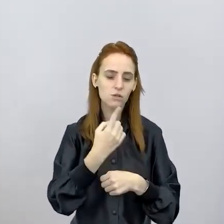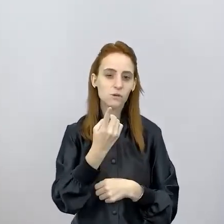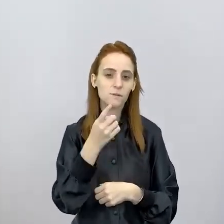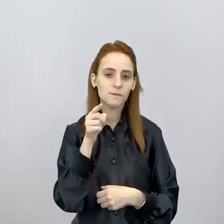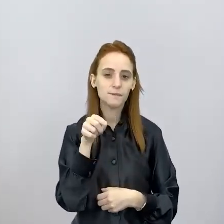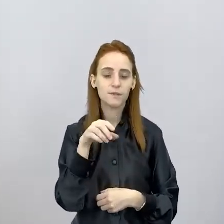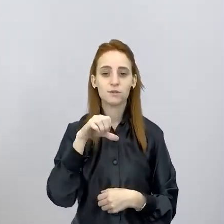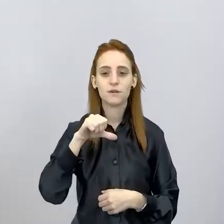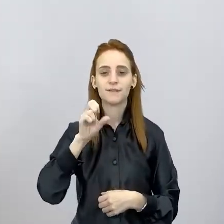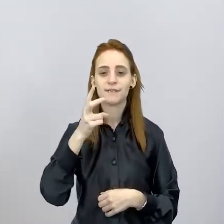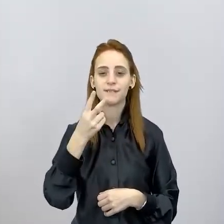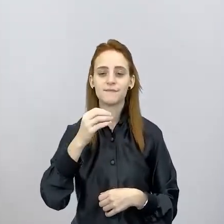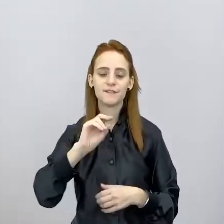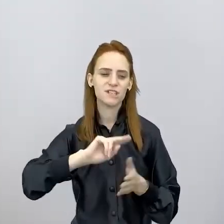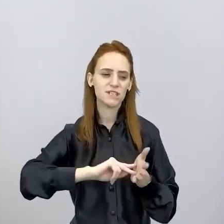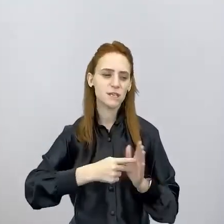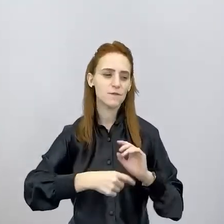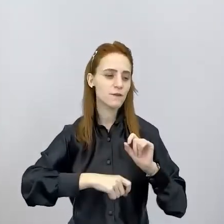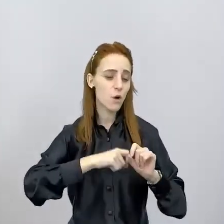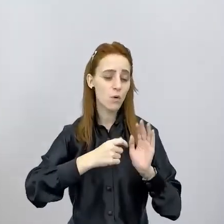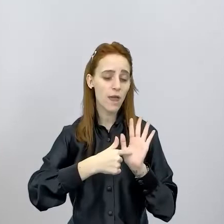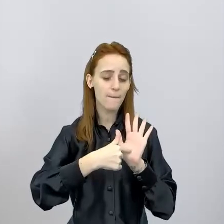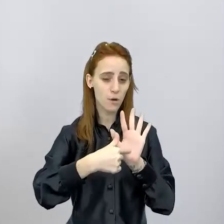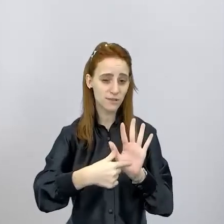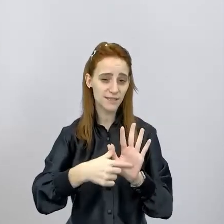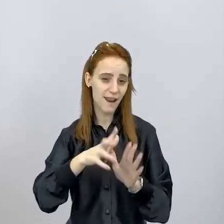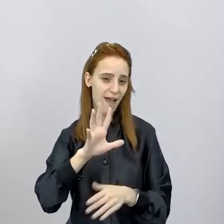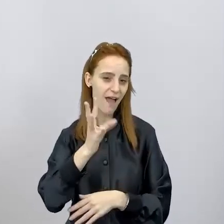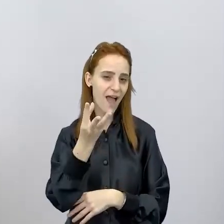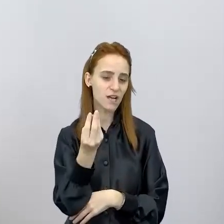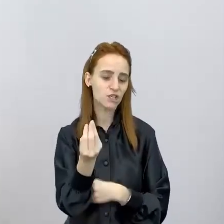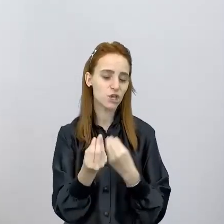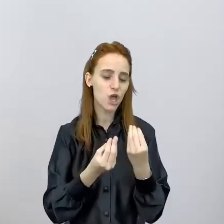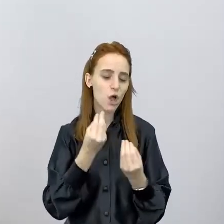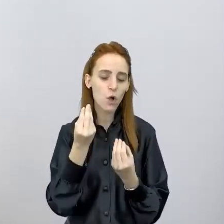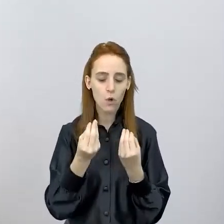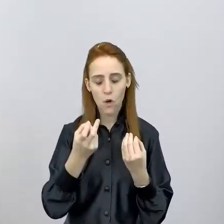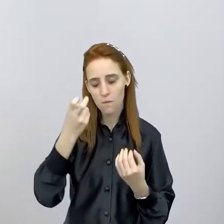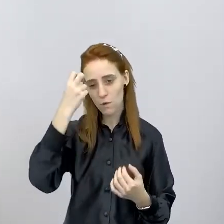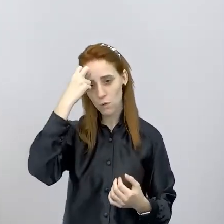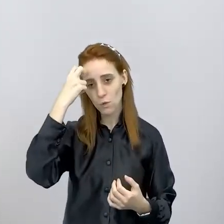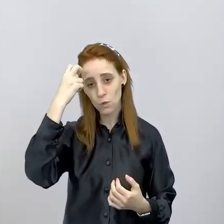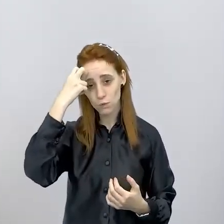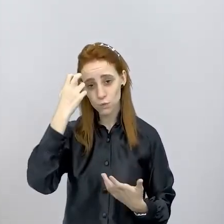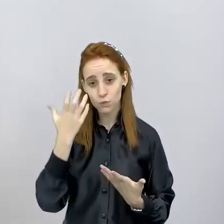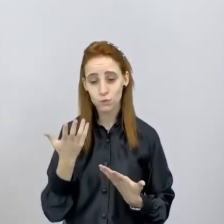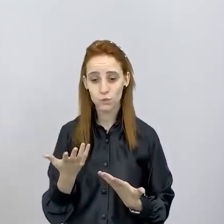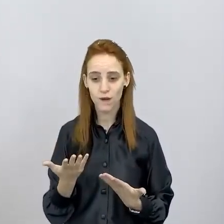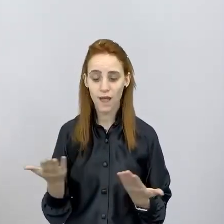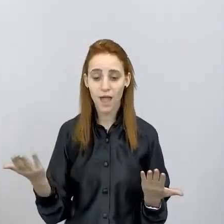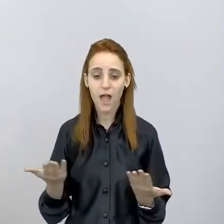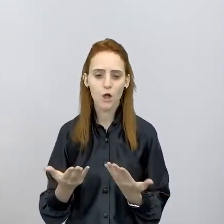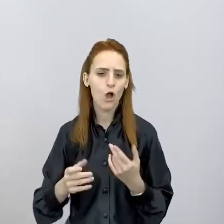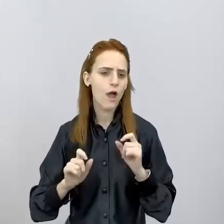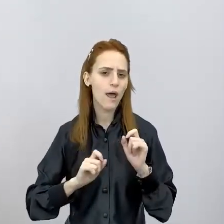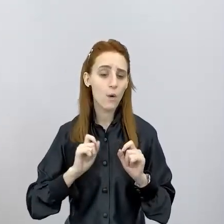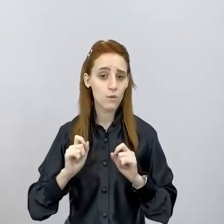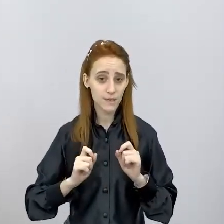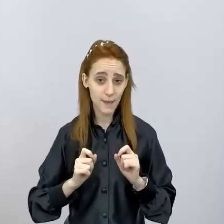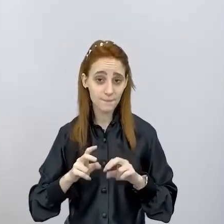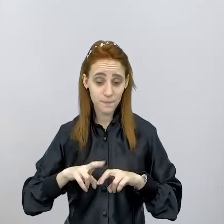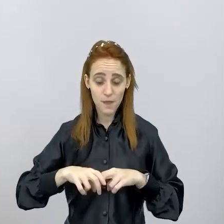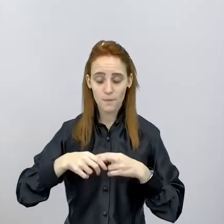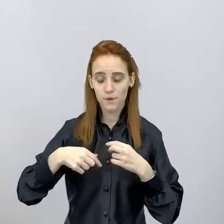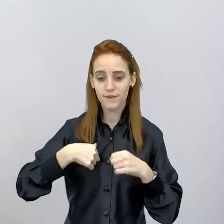língua do povo, mostrar o povo na cultura, na arte. Mas e agora, cara? Qual é o discurso de agora? Por isso que eu recomendo